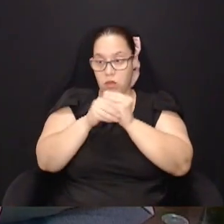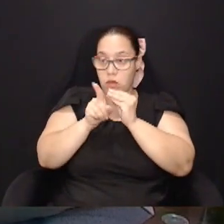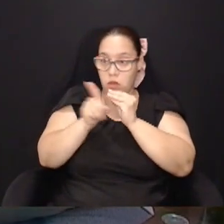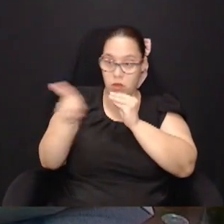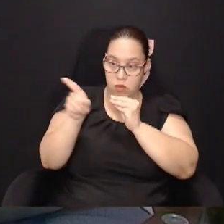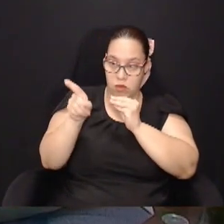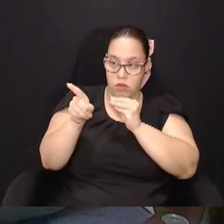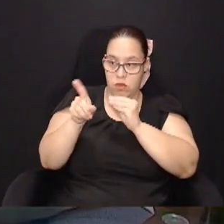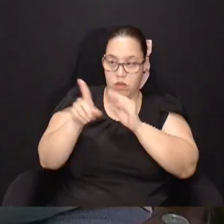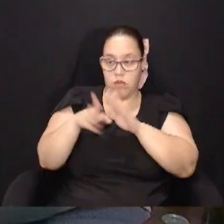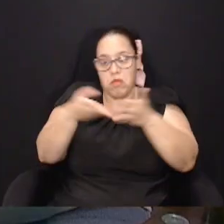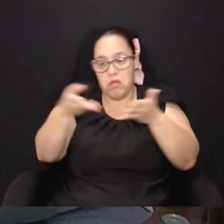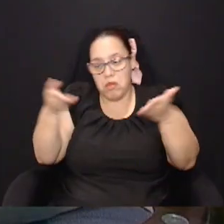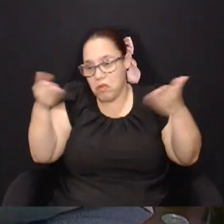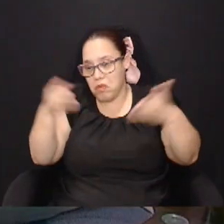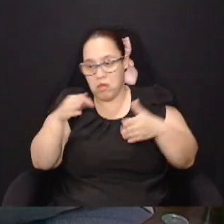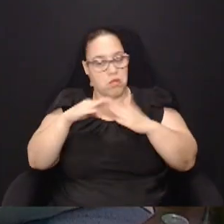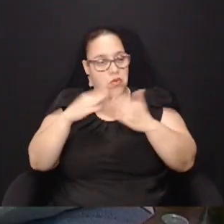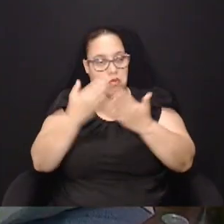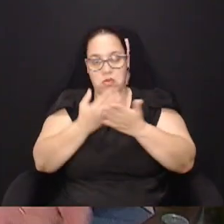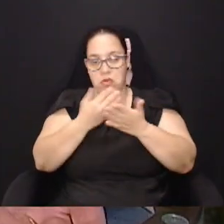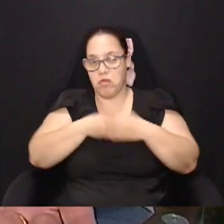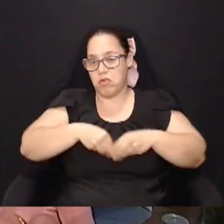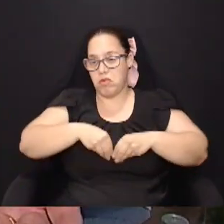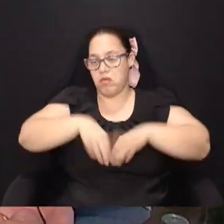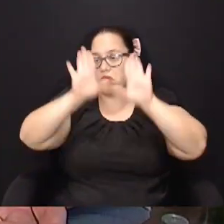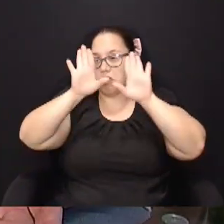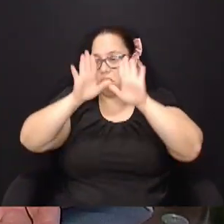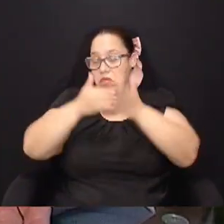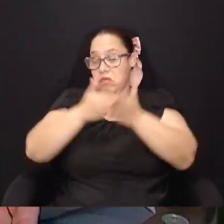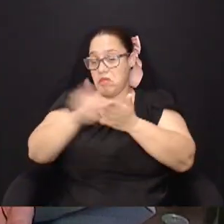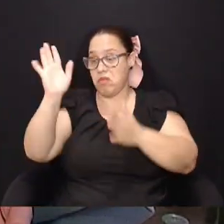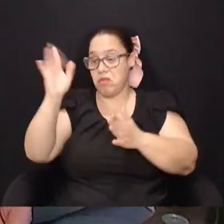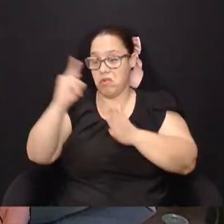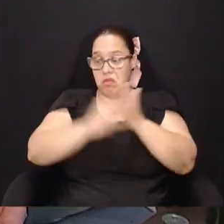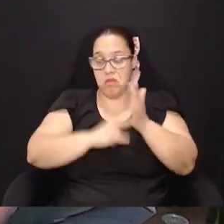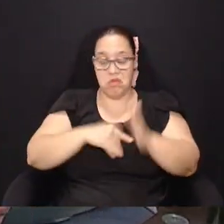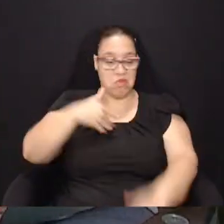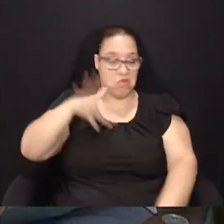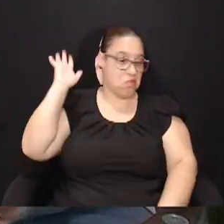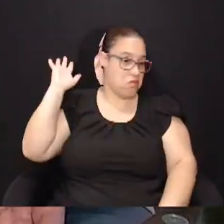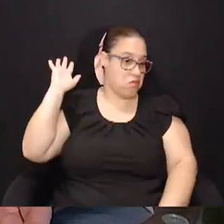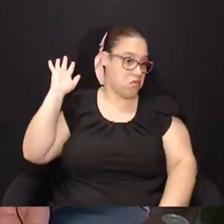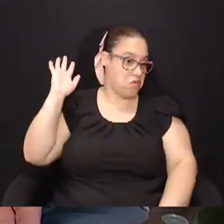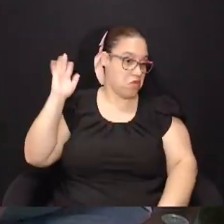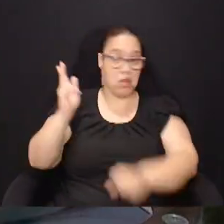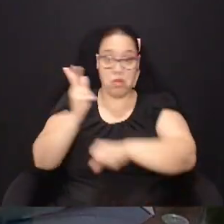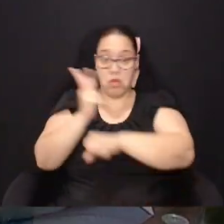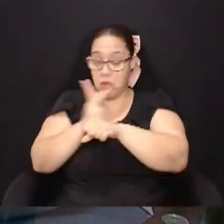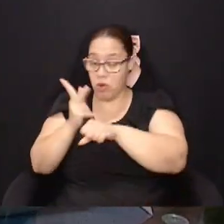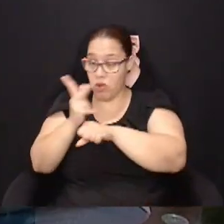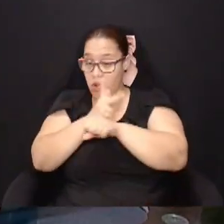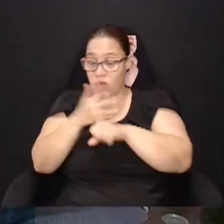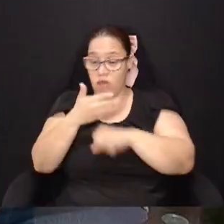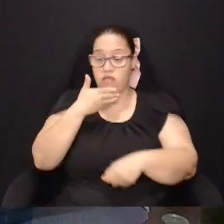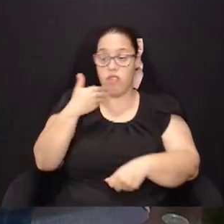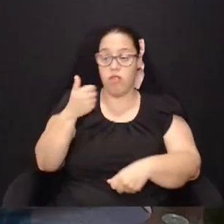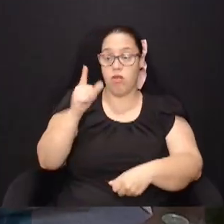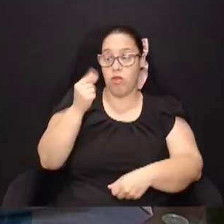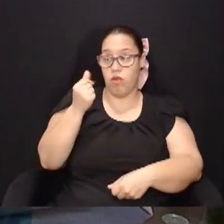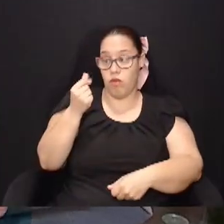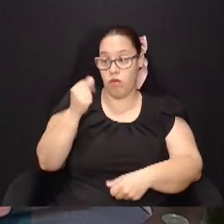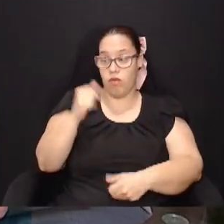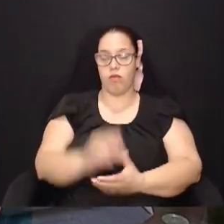Agora, tem escolas que mandam a lista e aí os pais têm que se virar para procurar os melhores preços. Aí realizaram